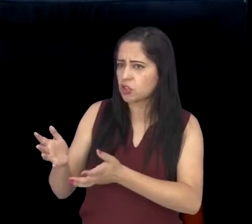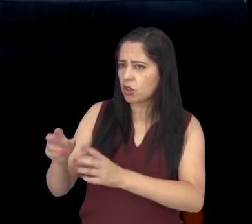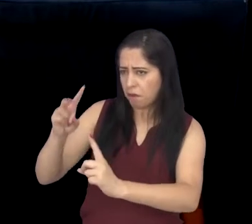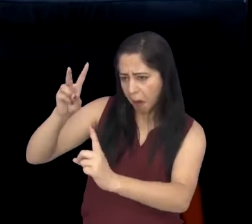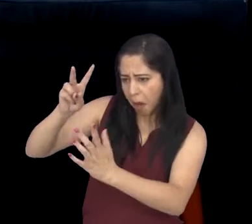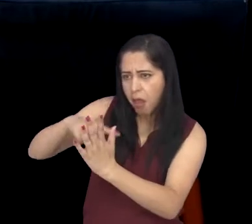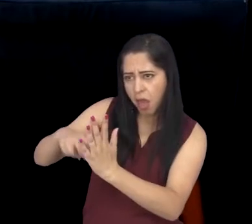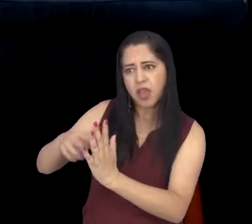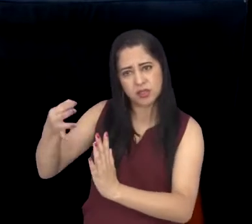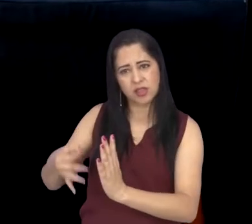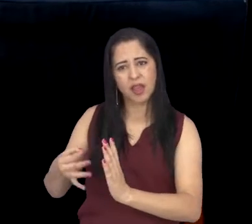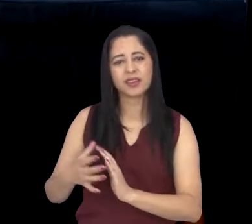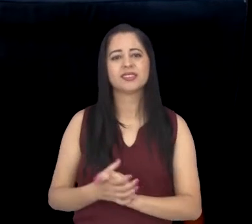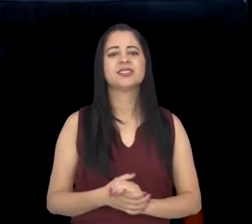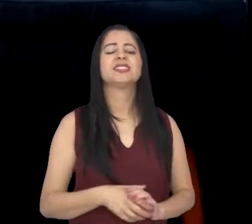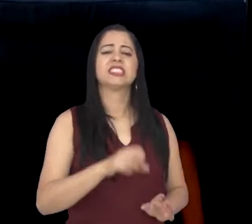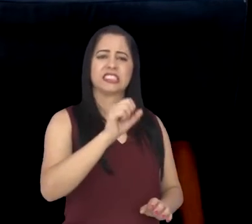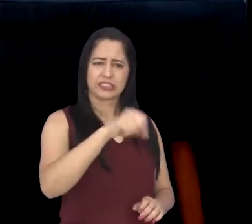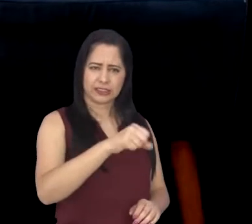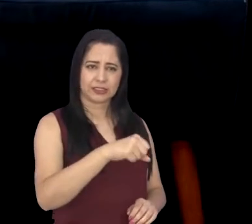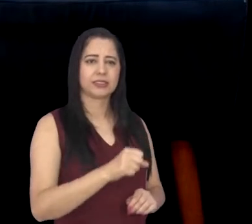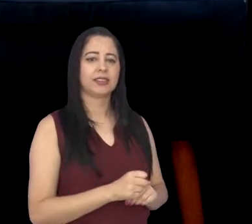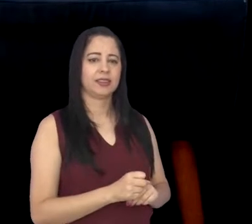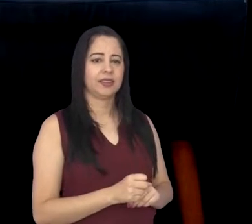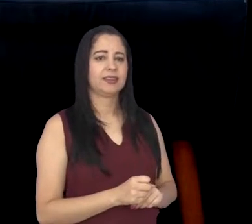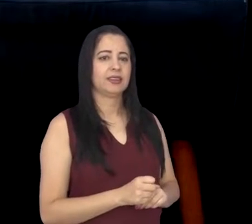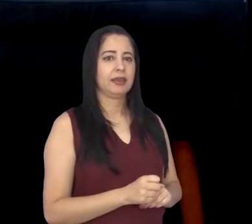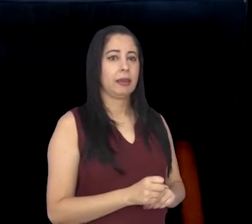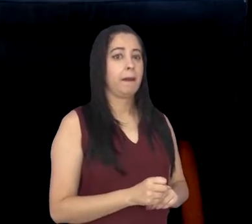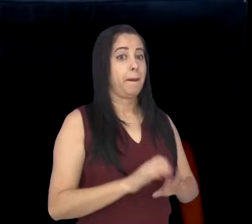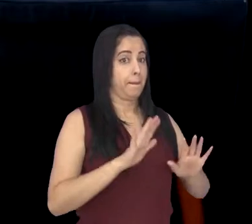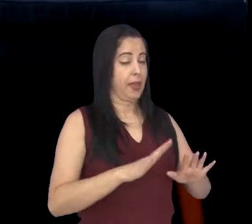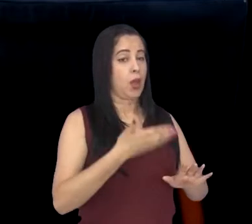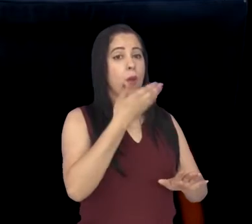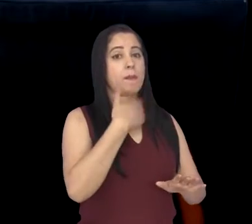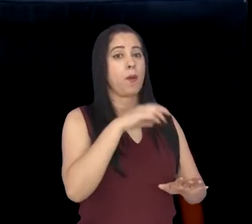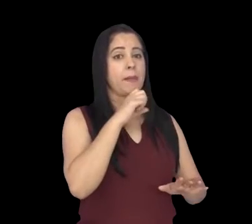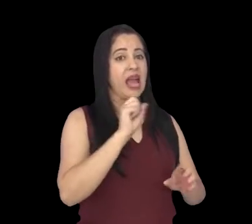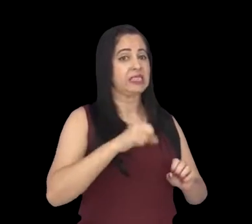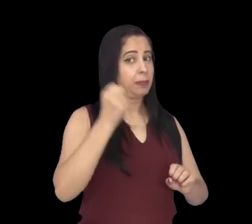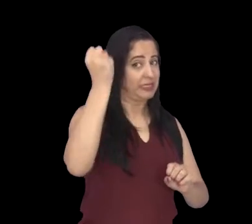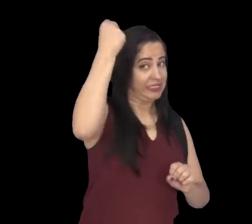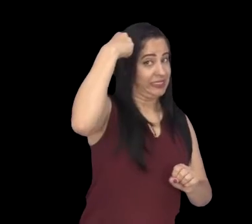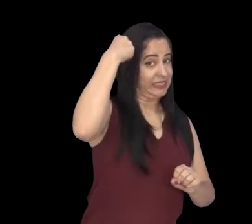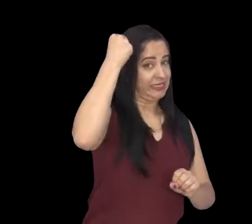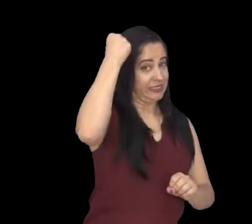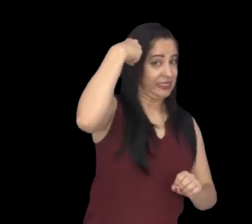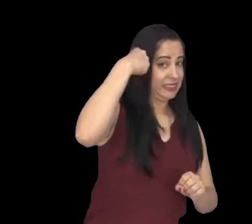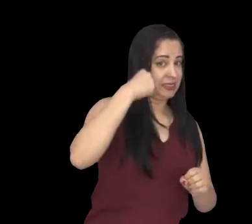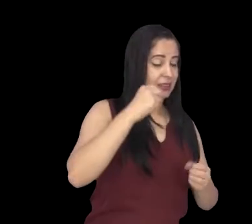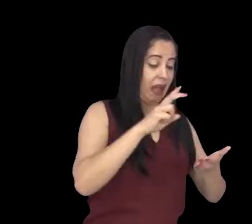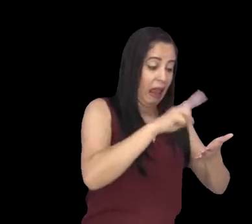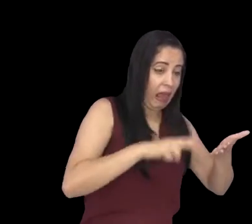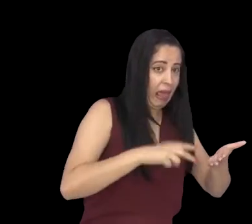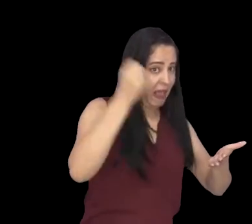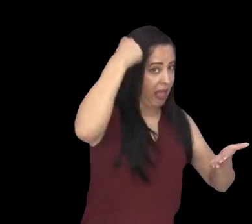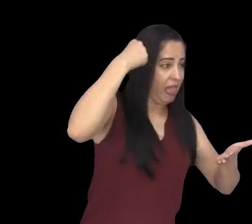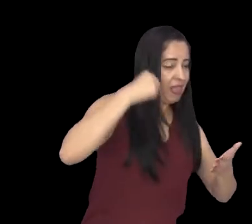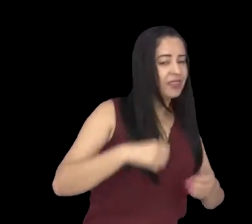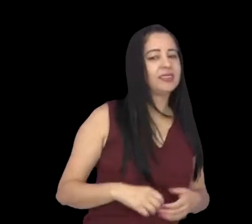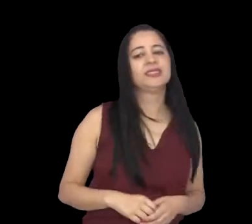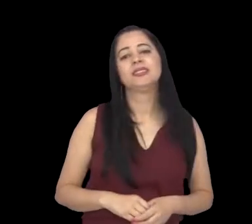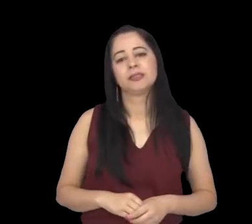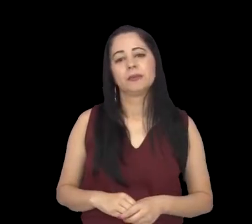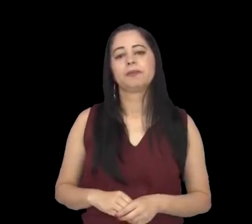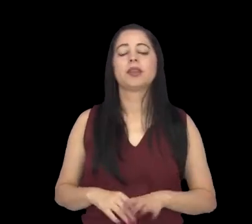croque em mim. Eu também aí levava. Eu ficava mais trauma ainda. E quando chegou naquela fase mesmo, claro, na